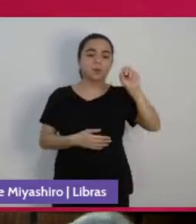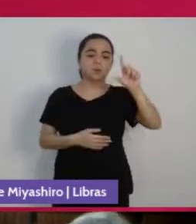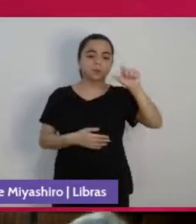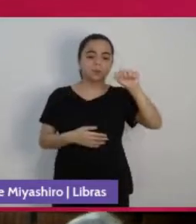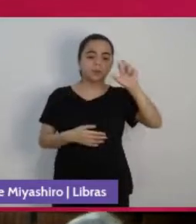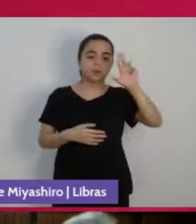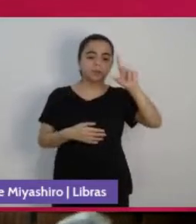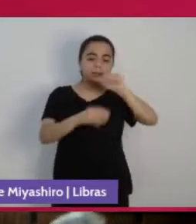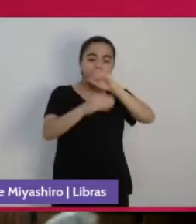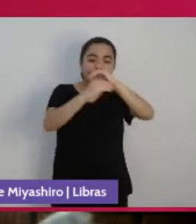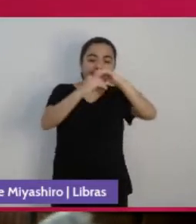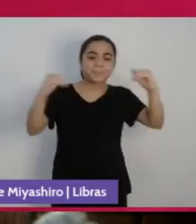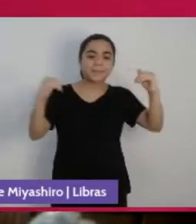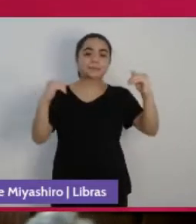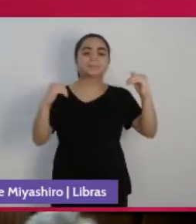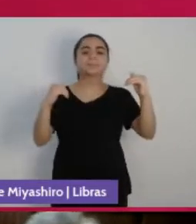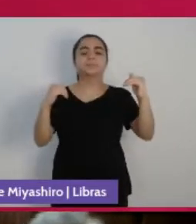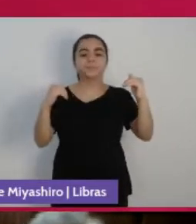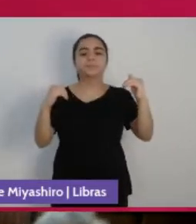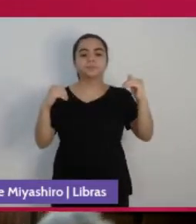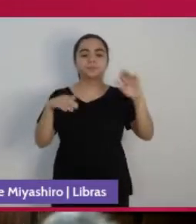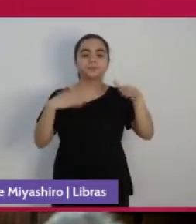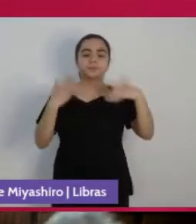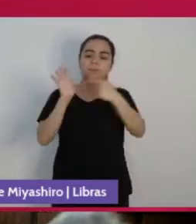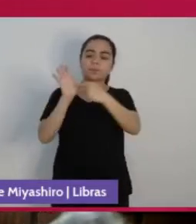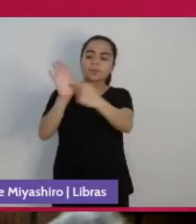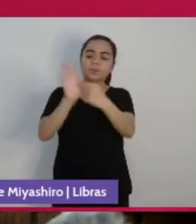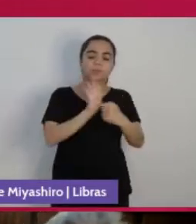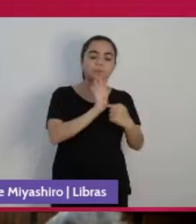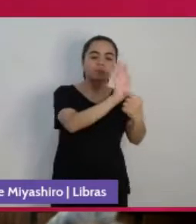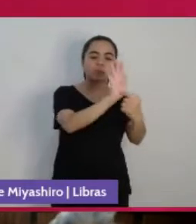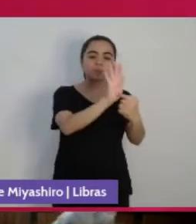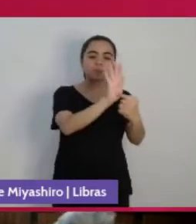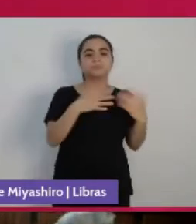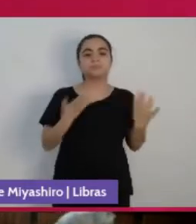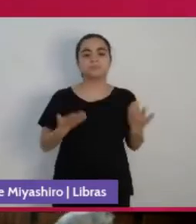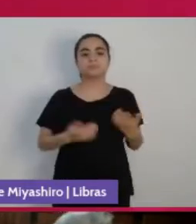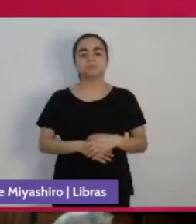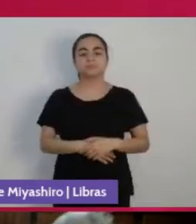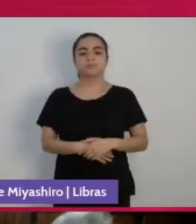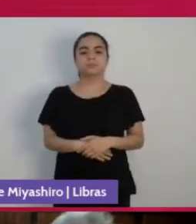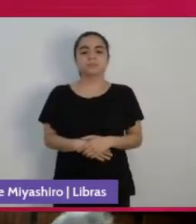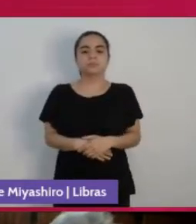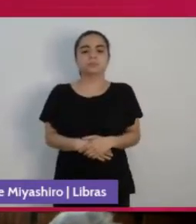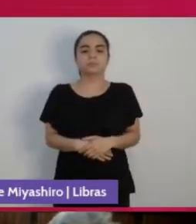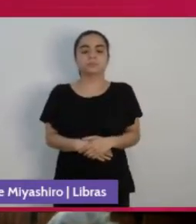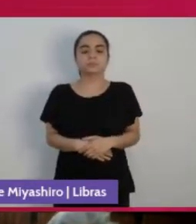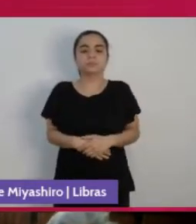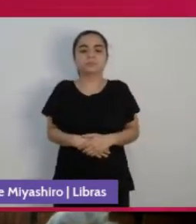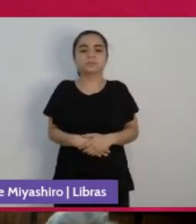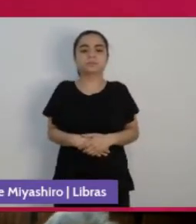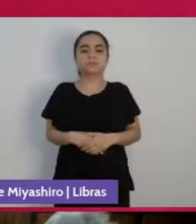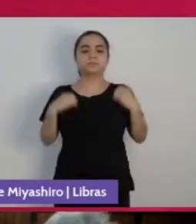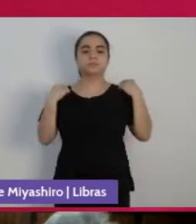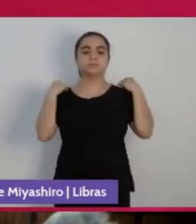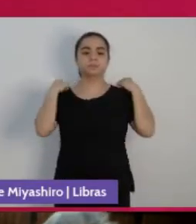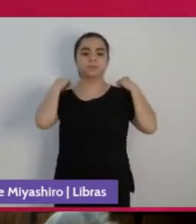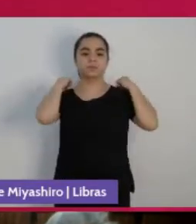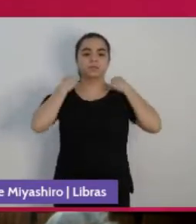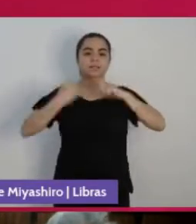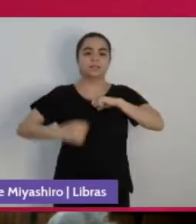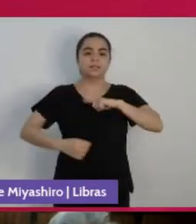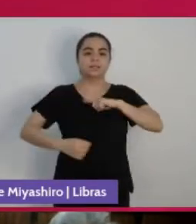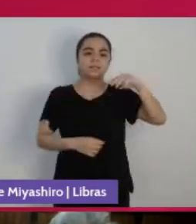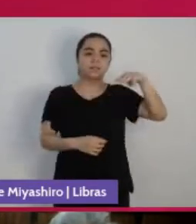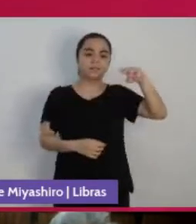as estruturas e aí eu mostro que aquilo não existe. A segunda possibilidade, aparece na médio